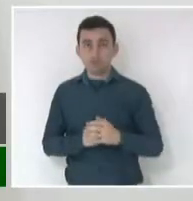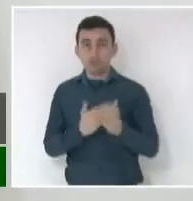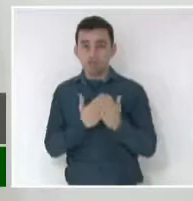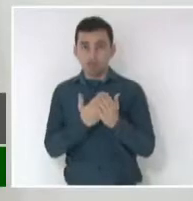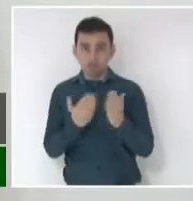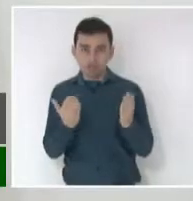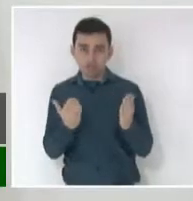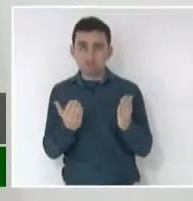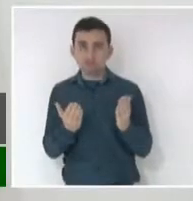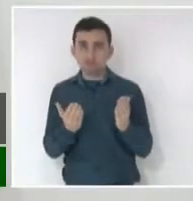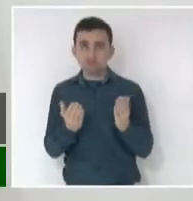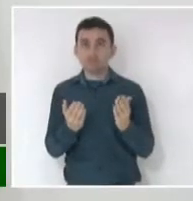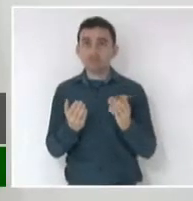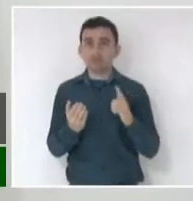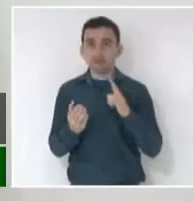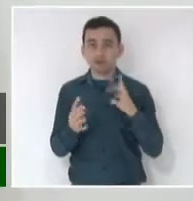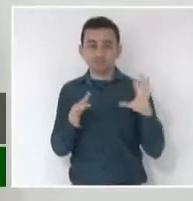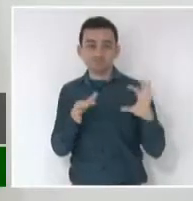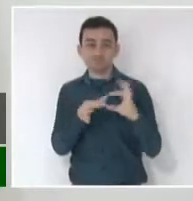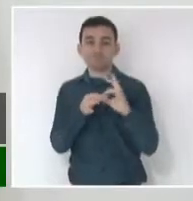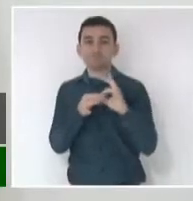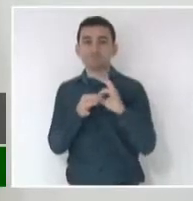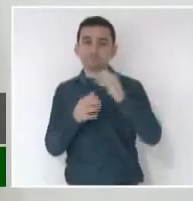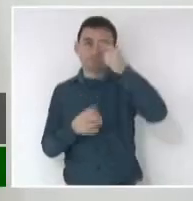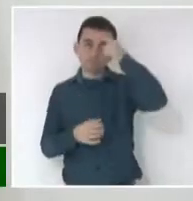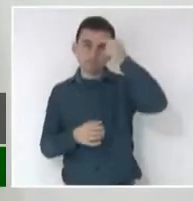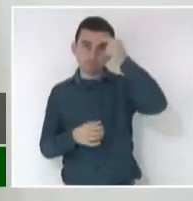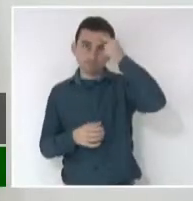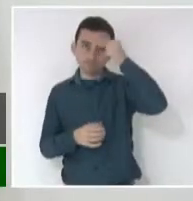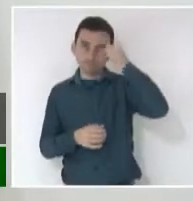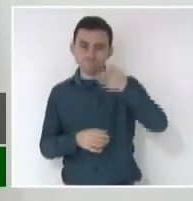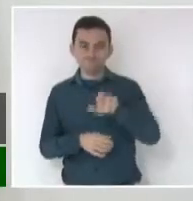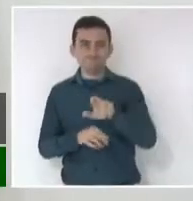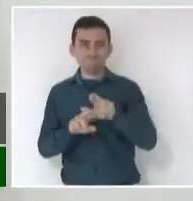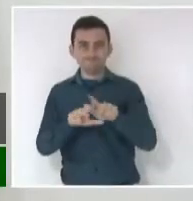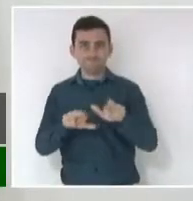ligadas a universidades,